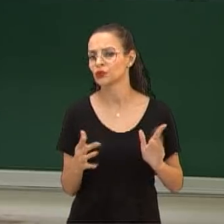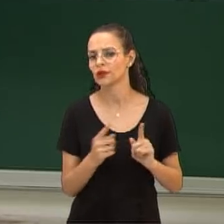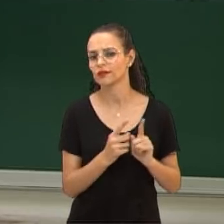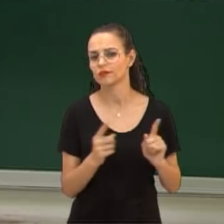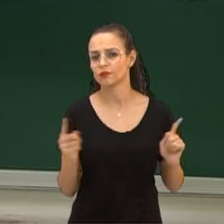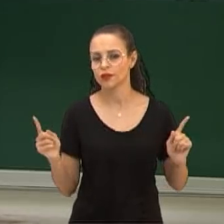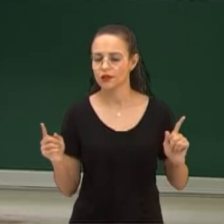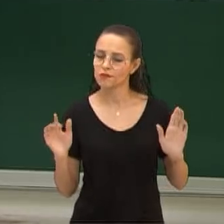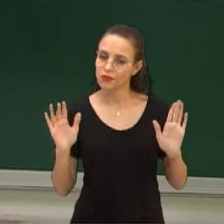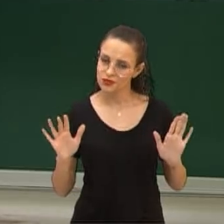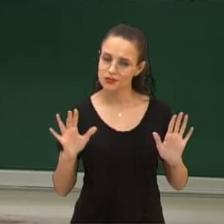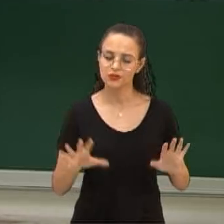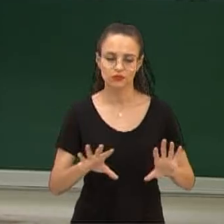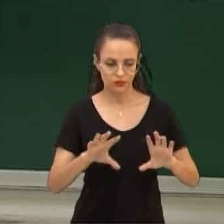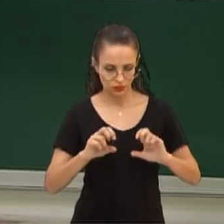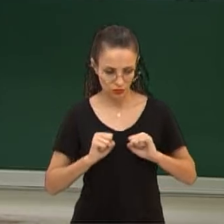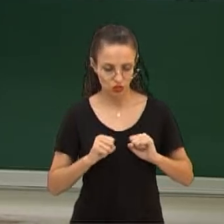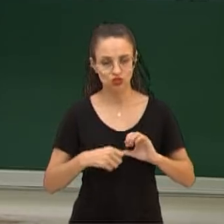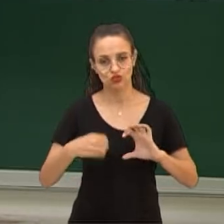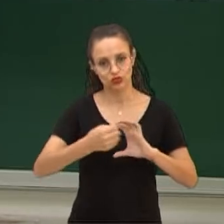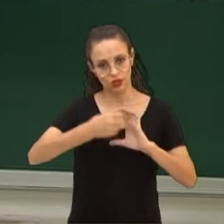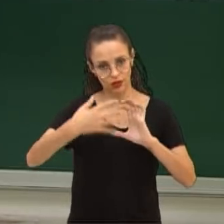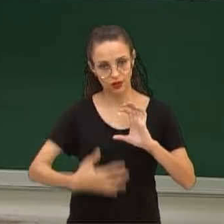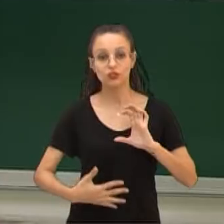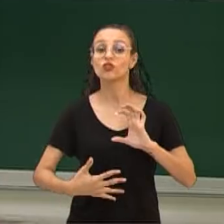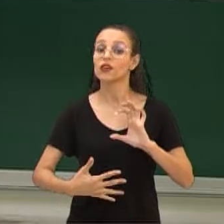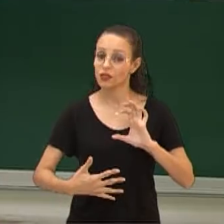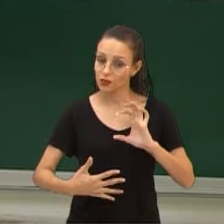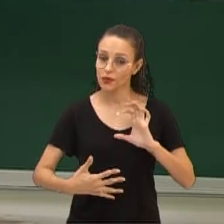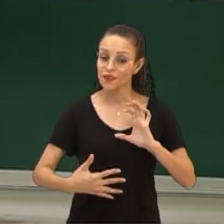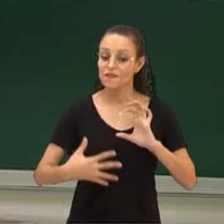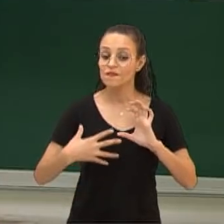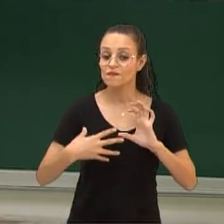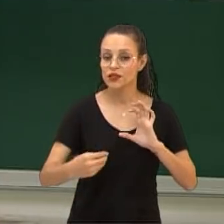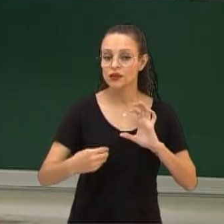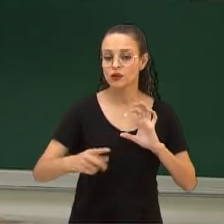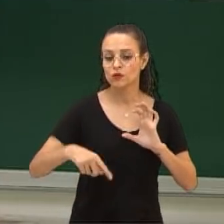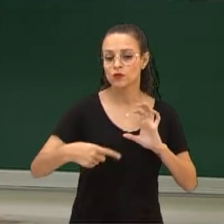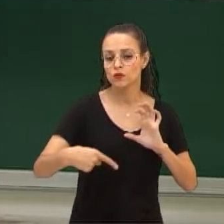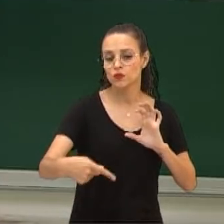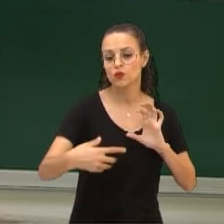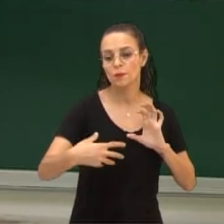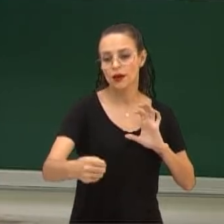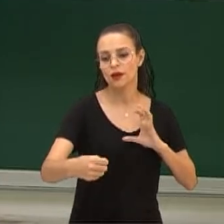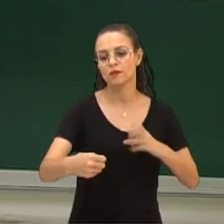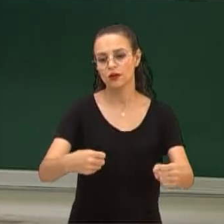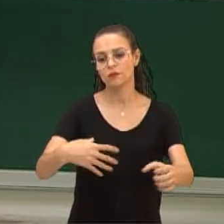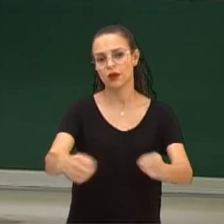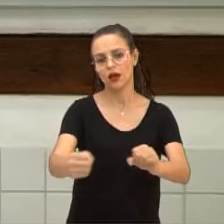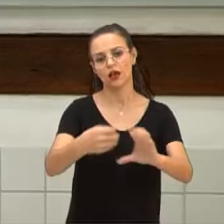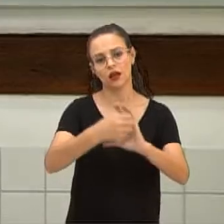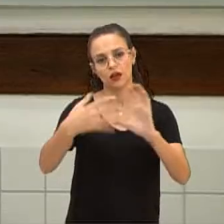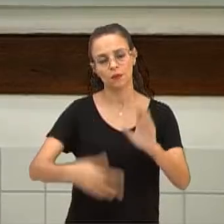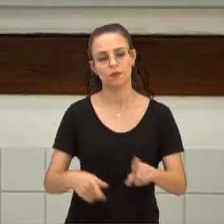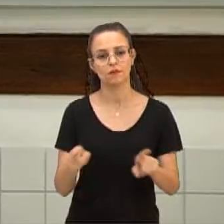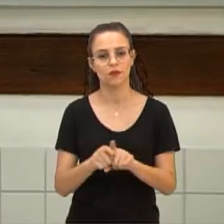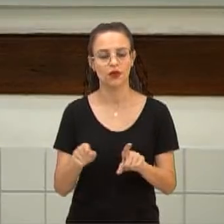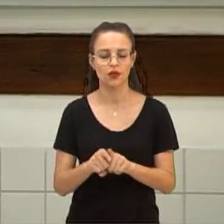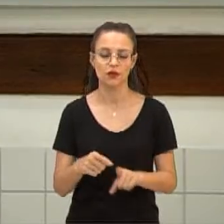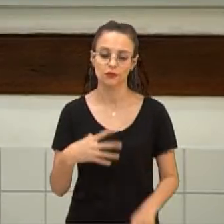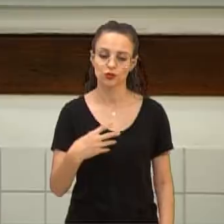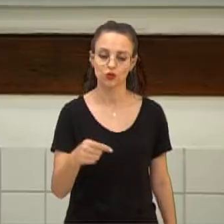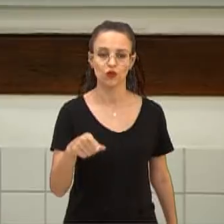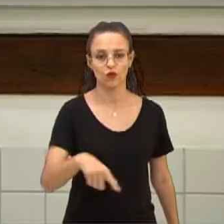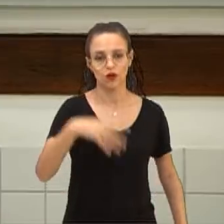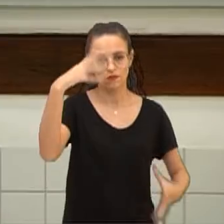ele, além de adquirir aquela característica, ele conseguia passar aquela característica para os seus descendentes. E aí os novos